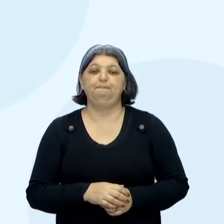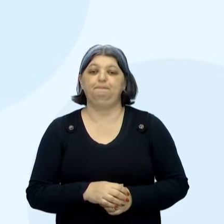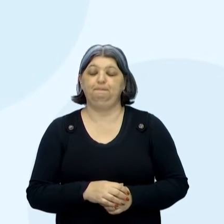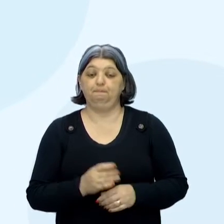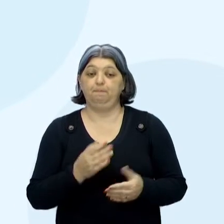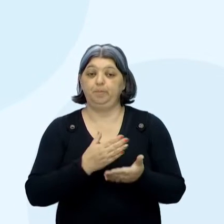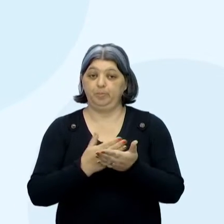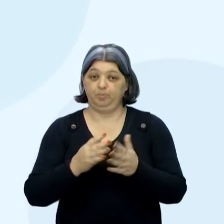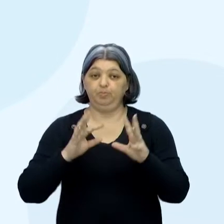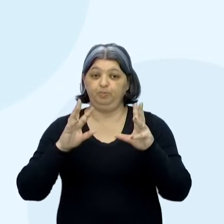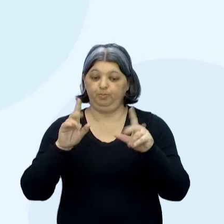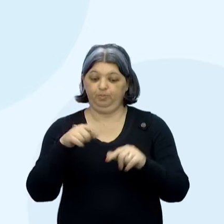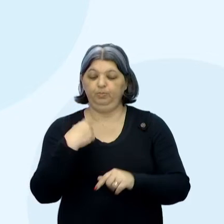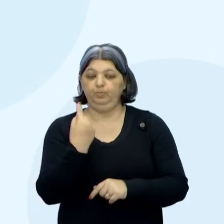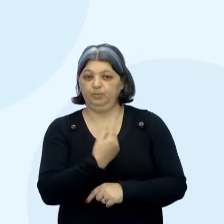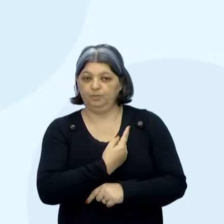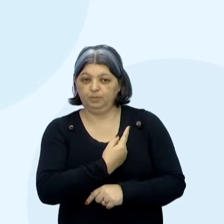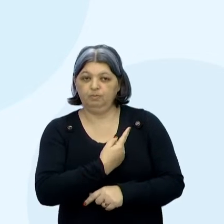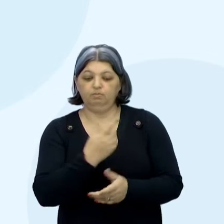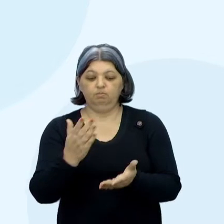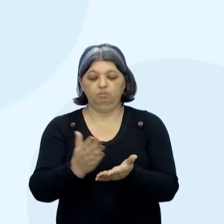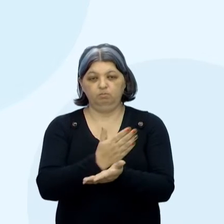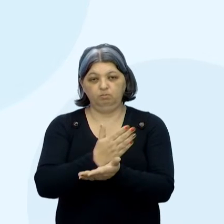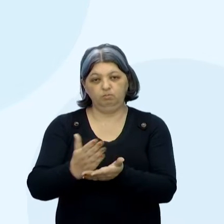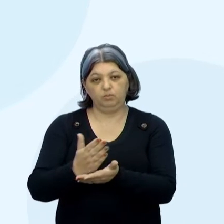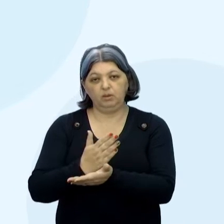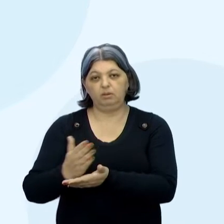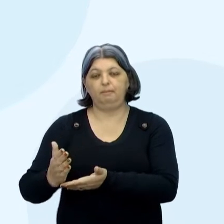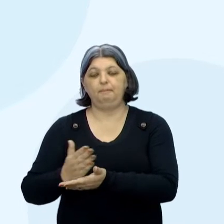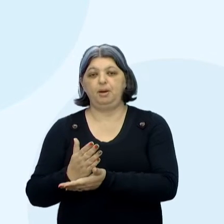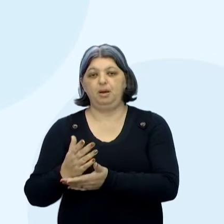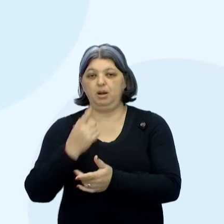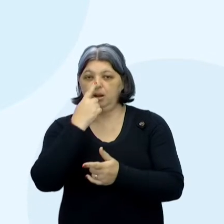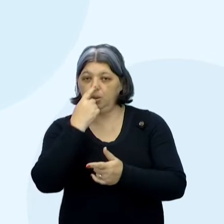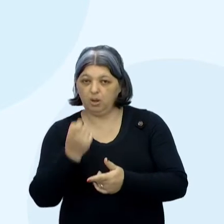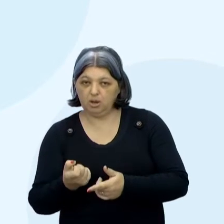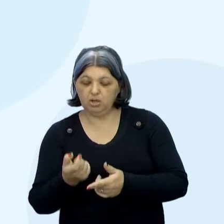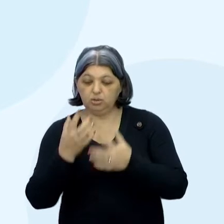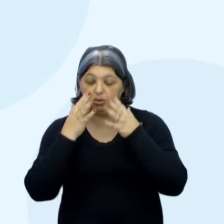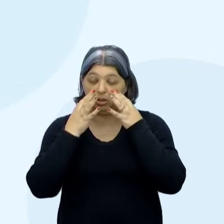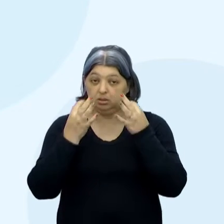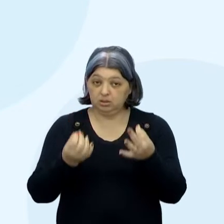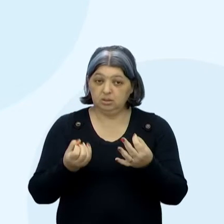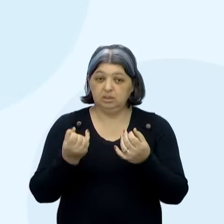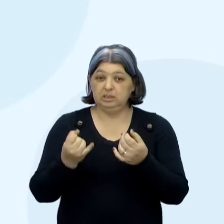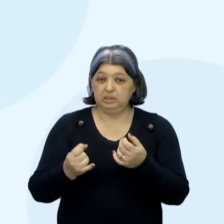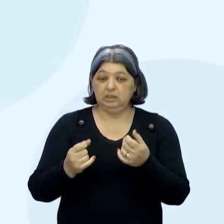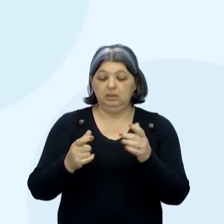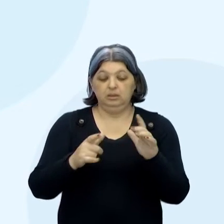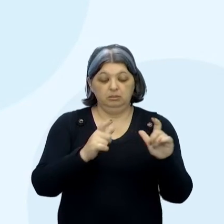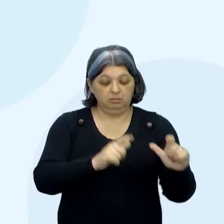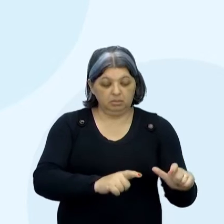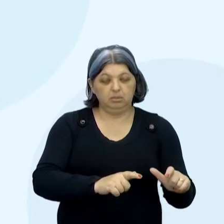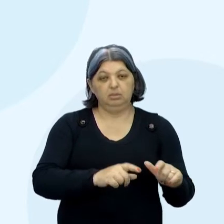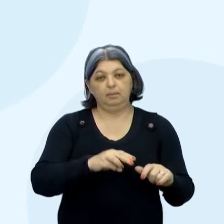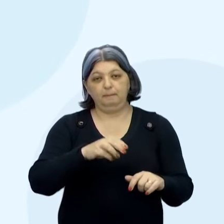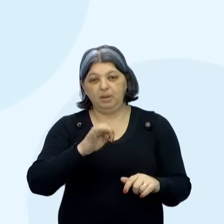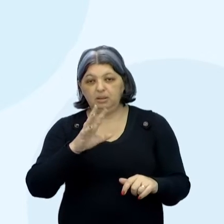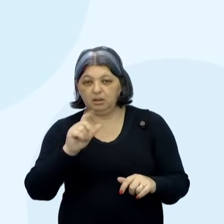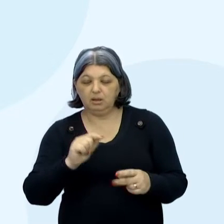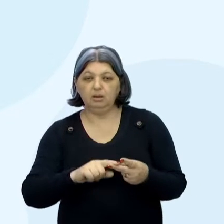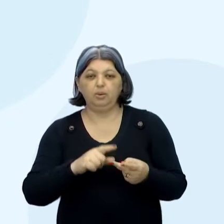começa por todos nós, separa o que você puder separar, presta atenção, se a lixeira é metal, coloca